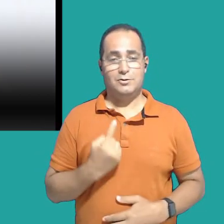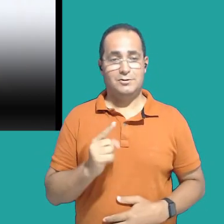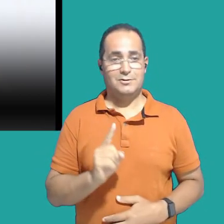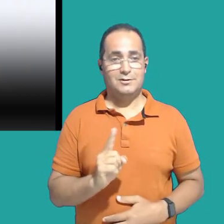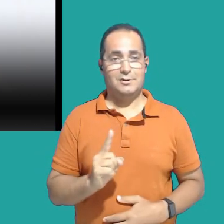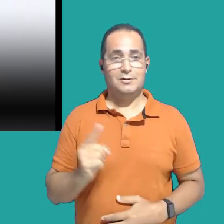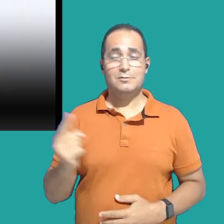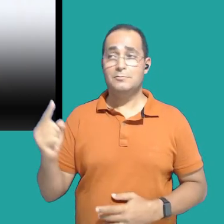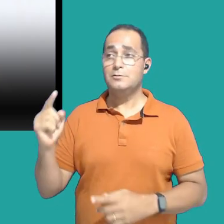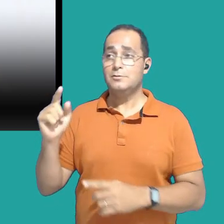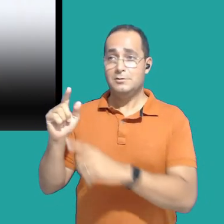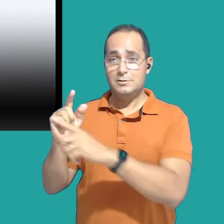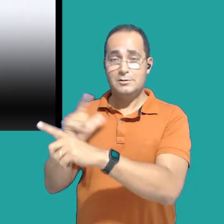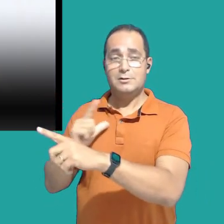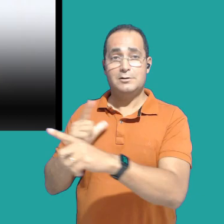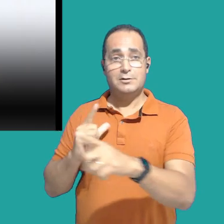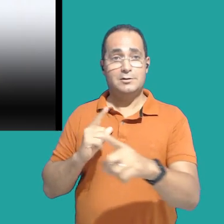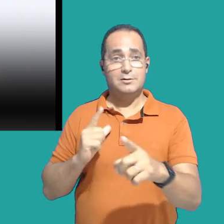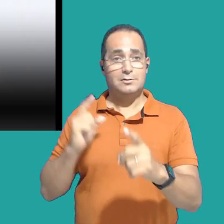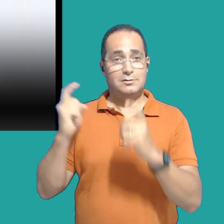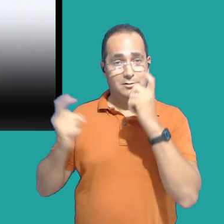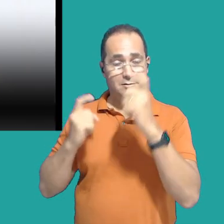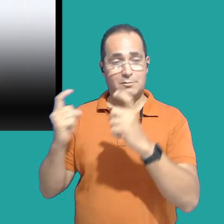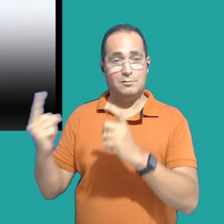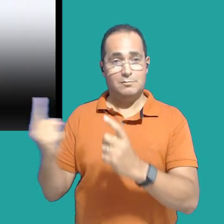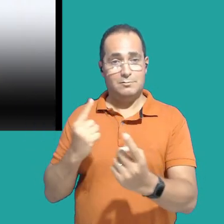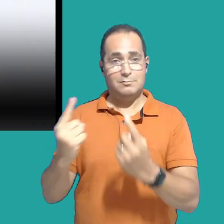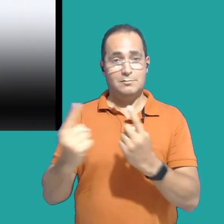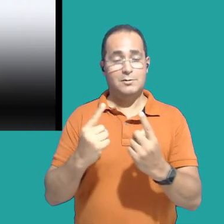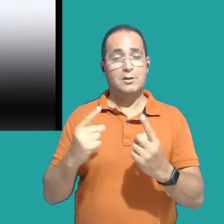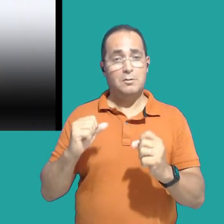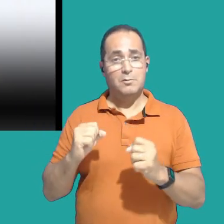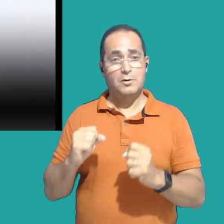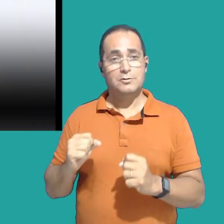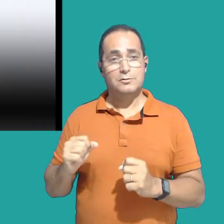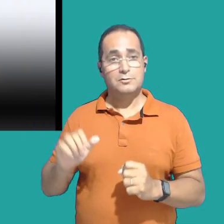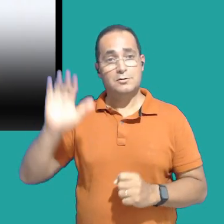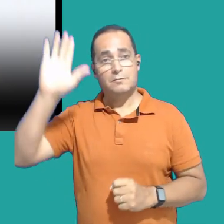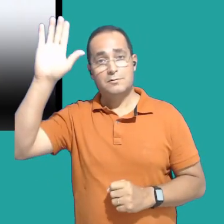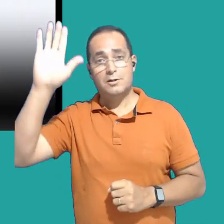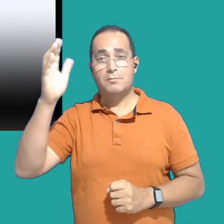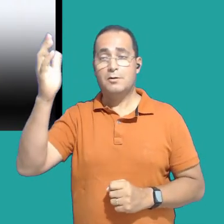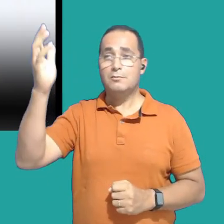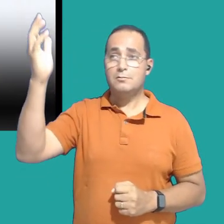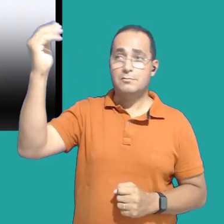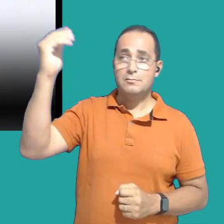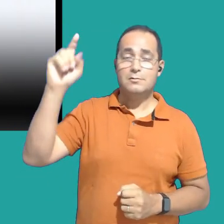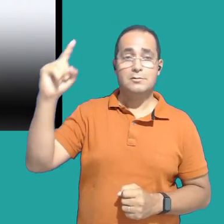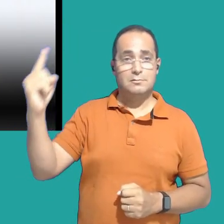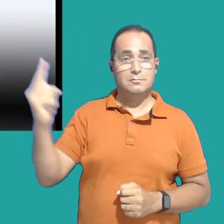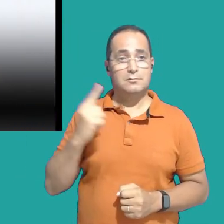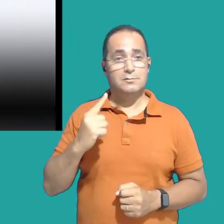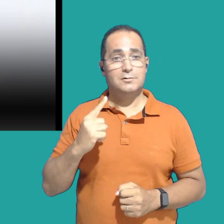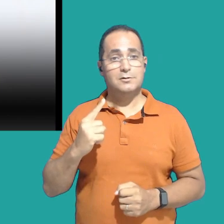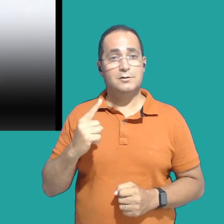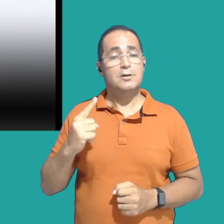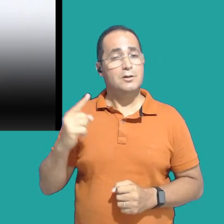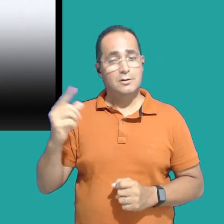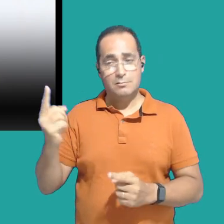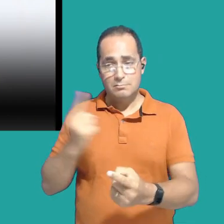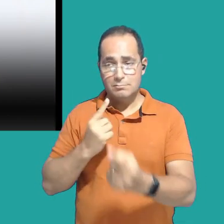só ali. Eu sinto Uhum. que eu não, que se eu precisar de alguma coisa, eu posso levantar a mão, chamar alguém e eu vou